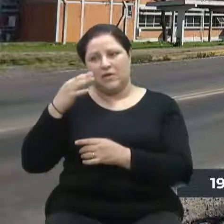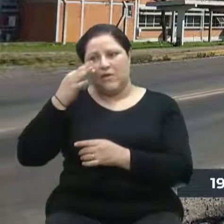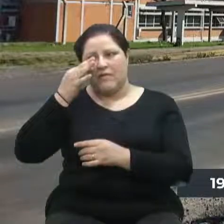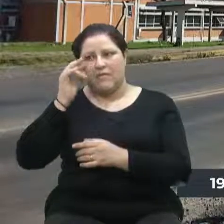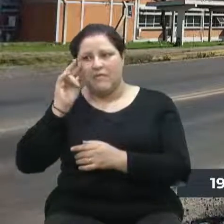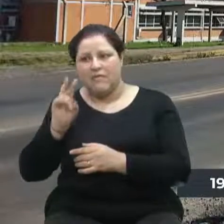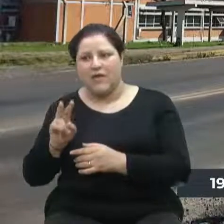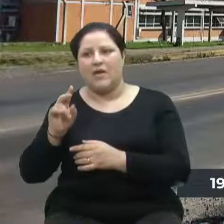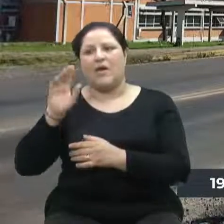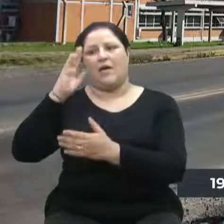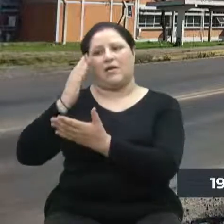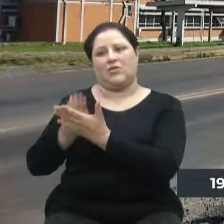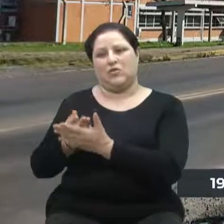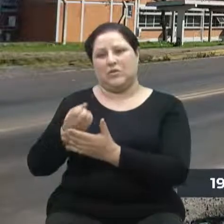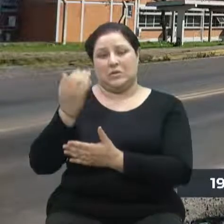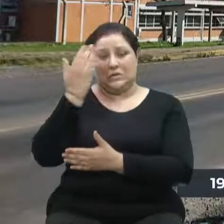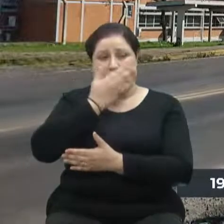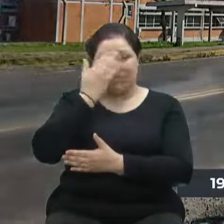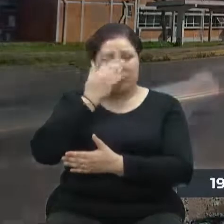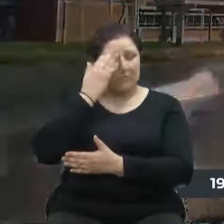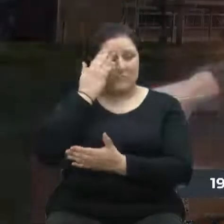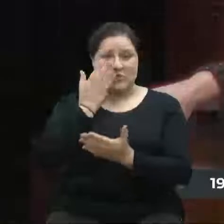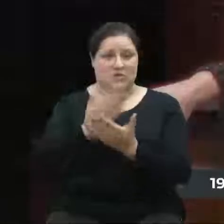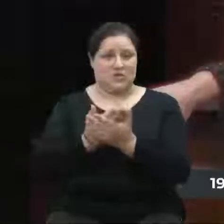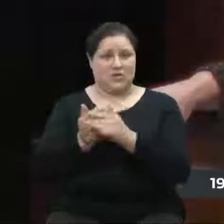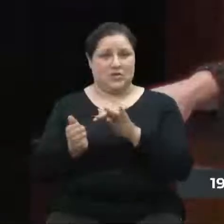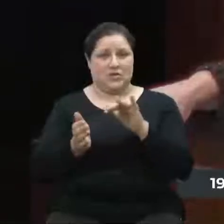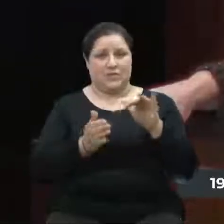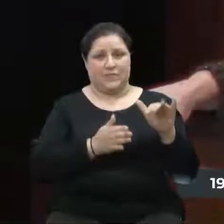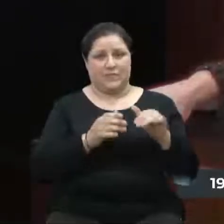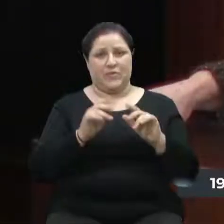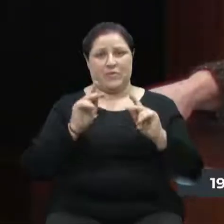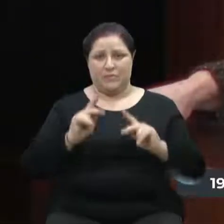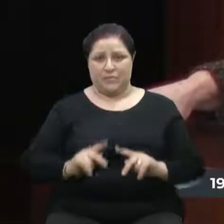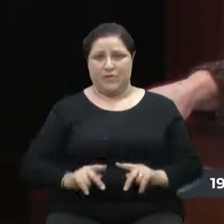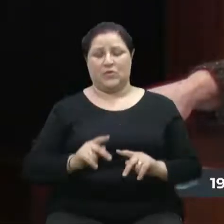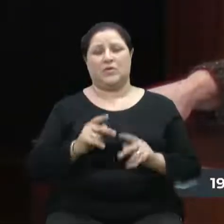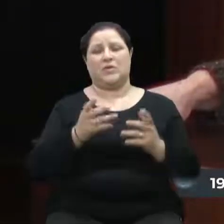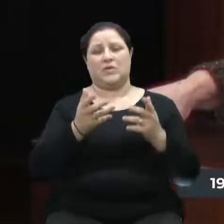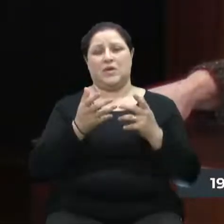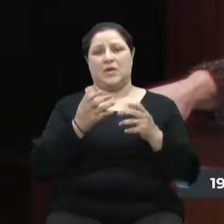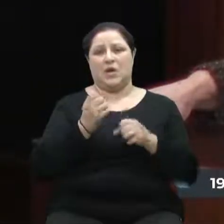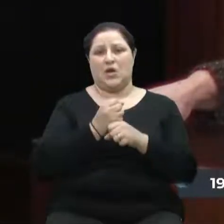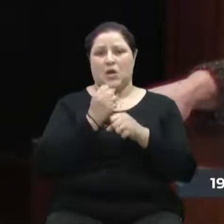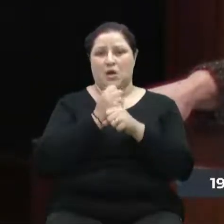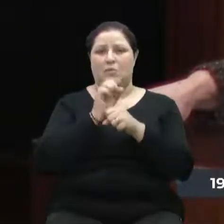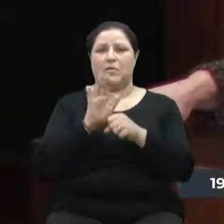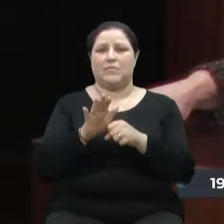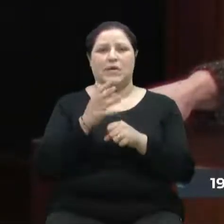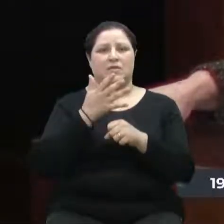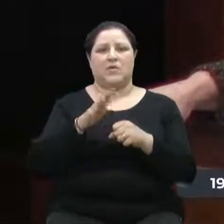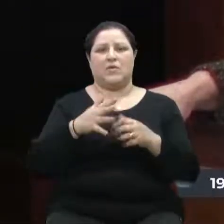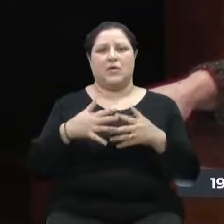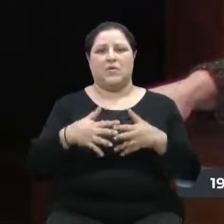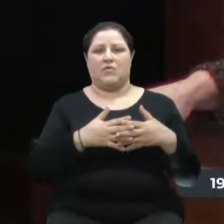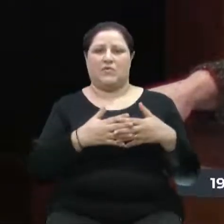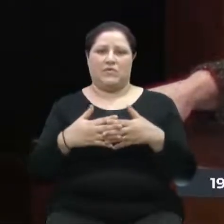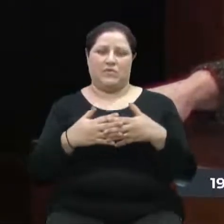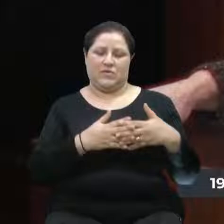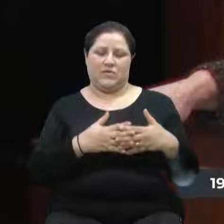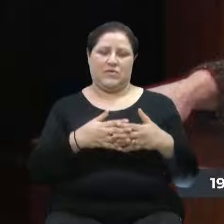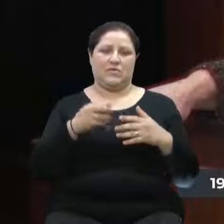aproveitar para pedir para os moradores depois, querem obras, mas não querem transtorno. Nós vamos ter um transtorno aí de 2 anos de